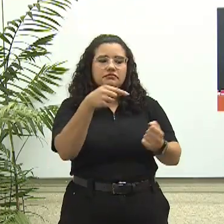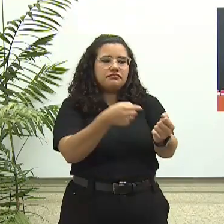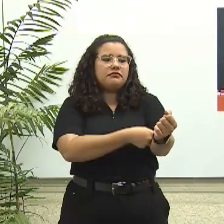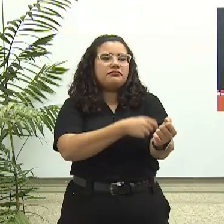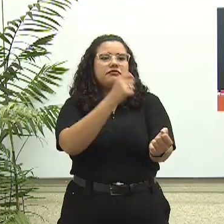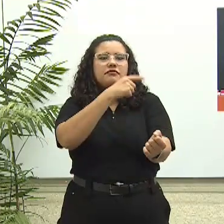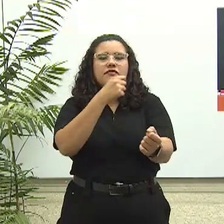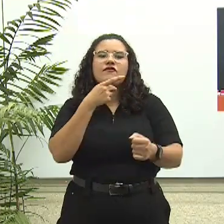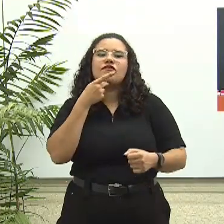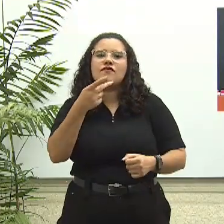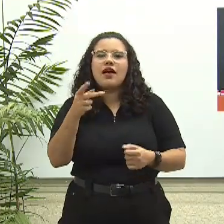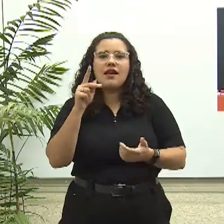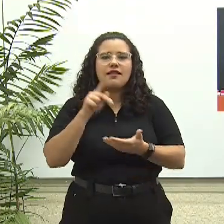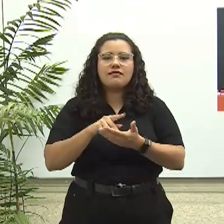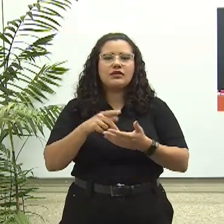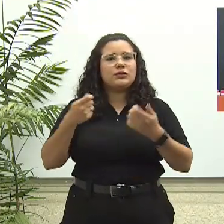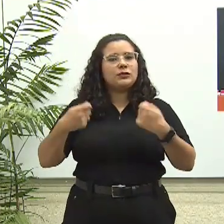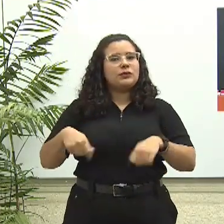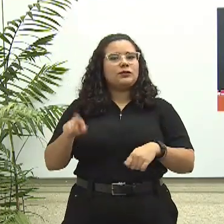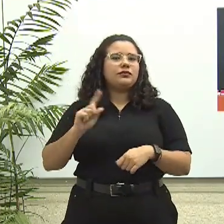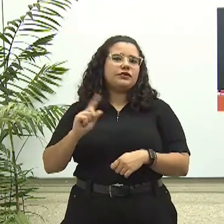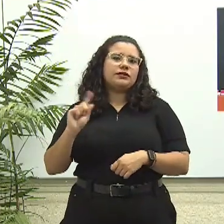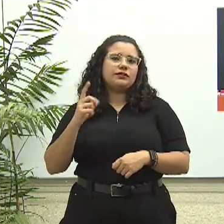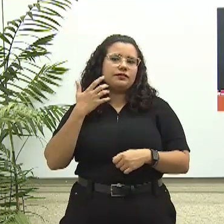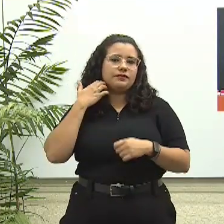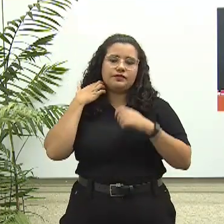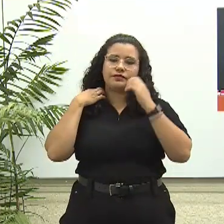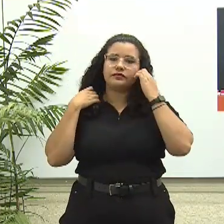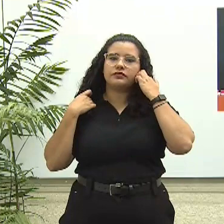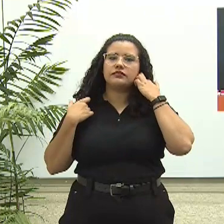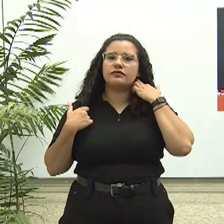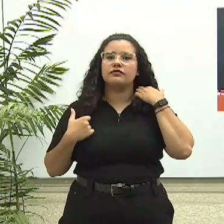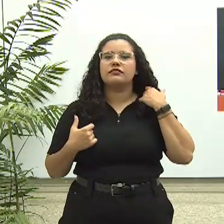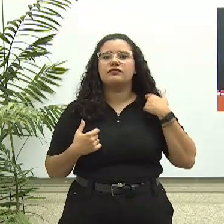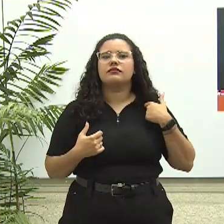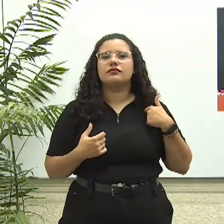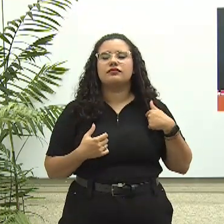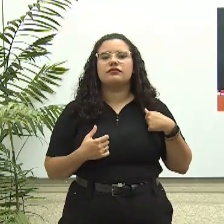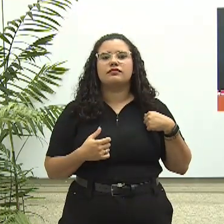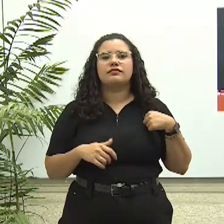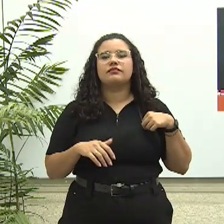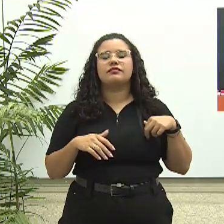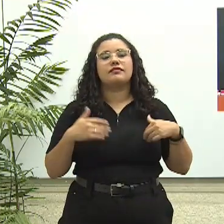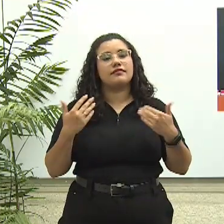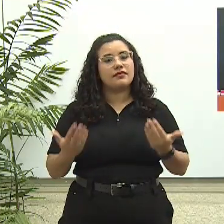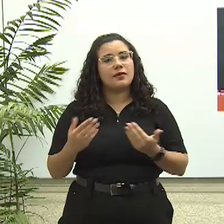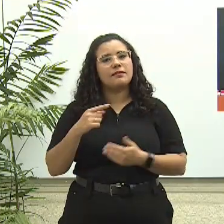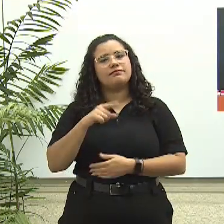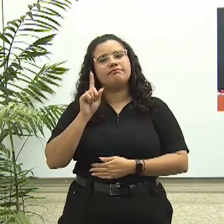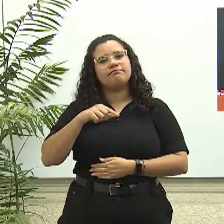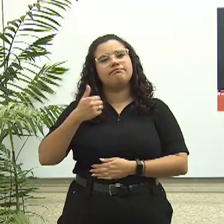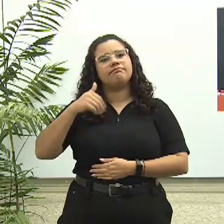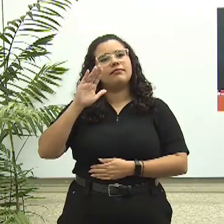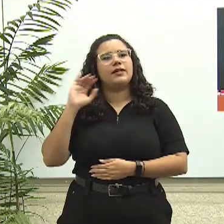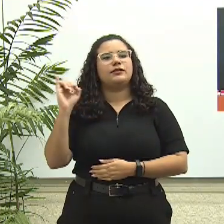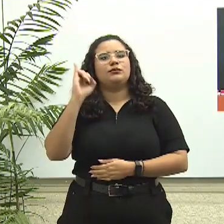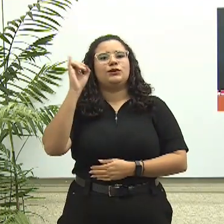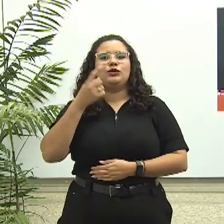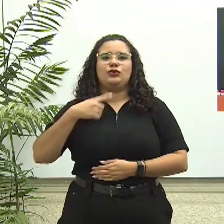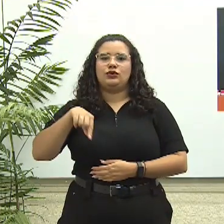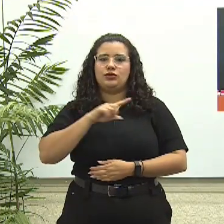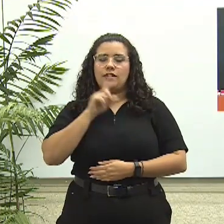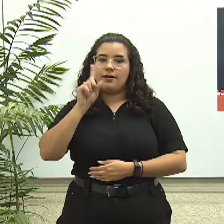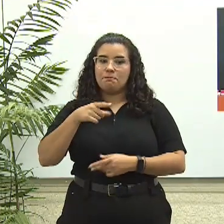numa sessão de de interrogatório ou tortura francesa nos anos 50 na Argélia Então isso é o mais importante para nós